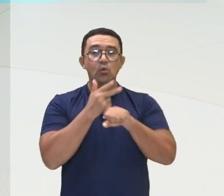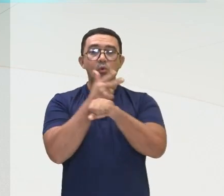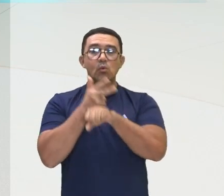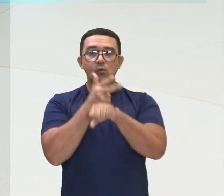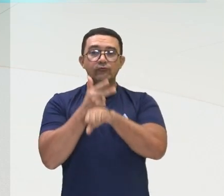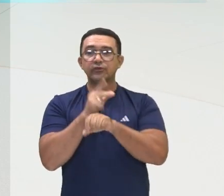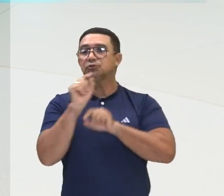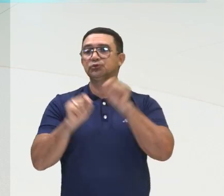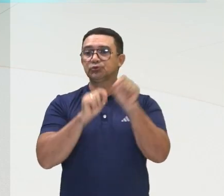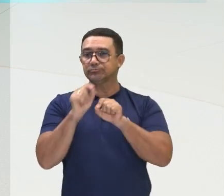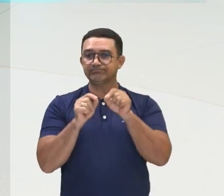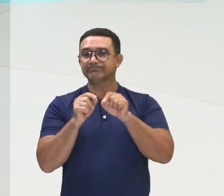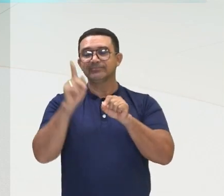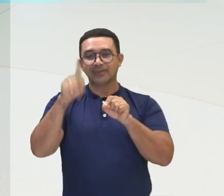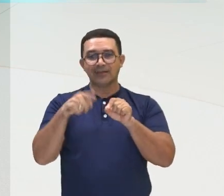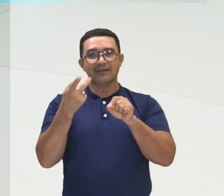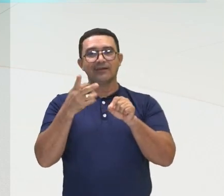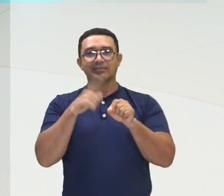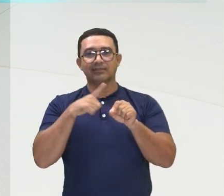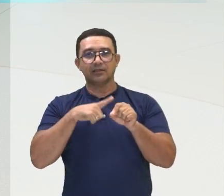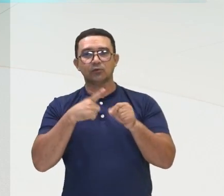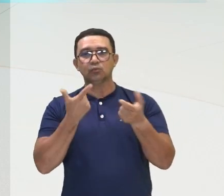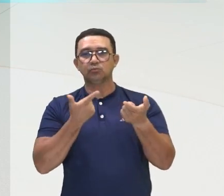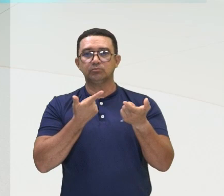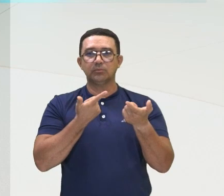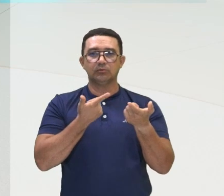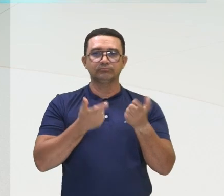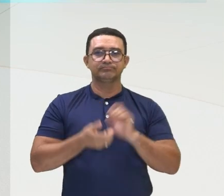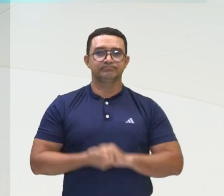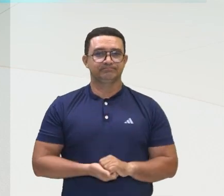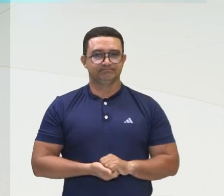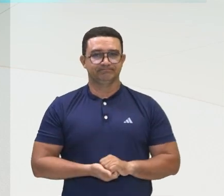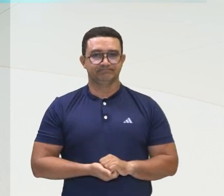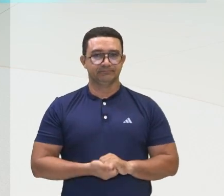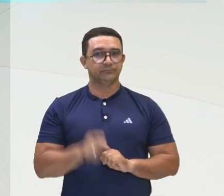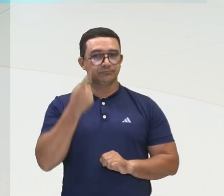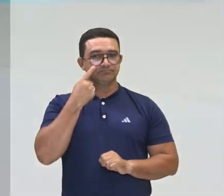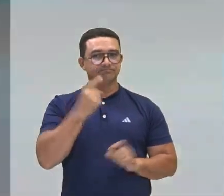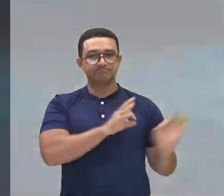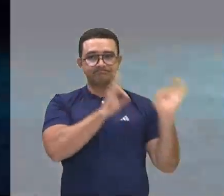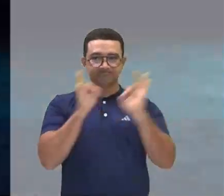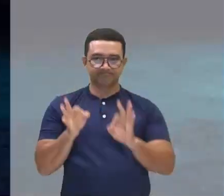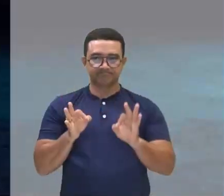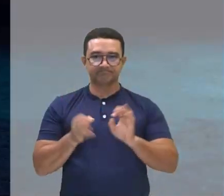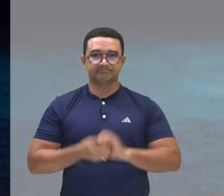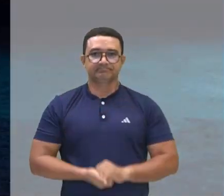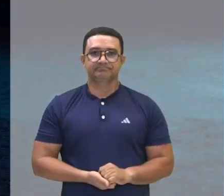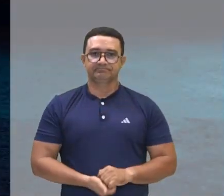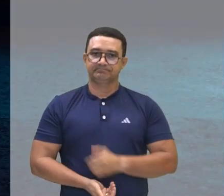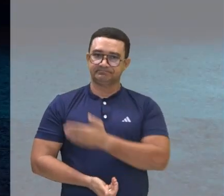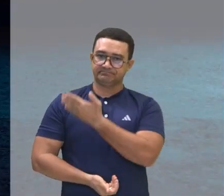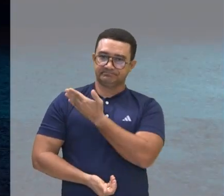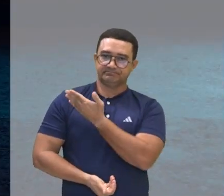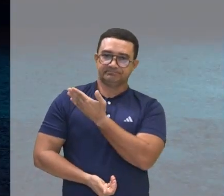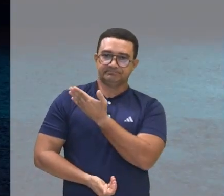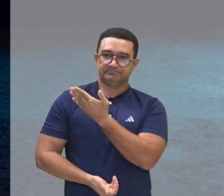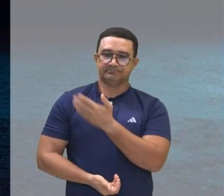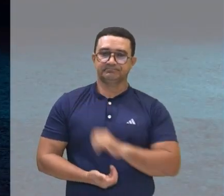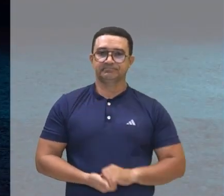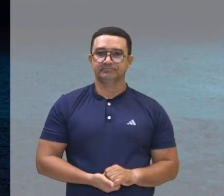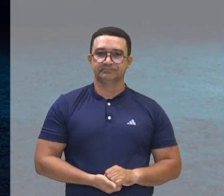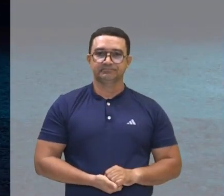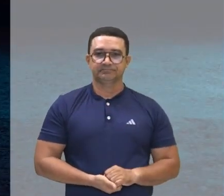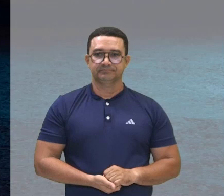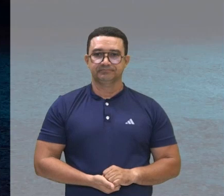a respeito dele que nós vamos ter um comentário aí. Acompanhem comigo o vídeo. Ao verme que primeiro roeu as